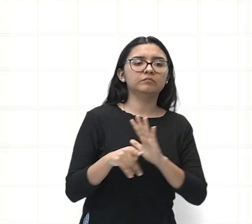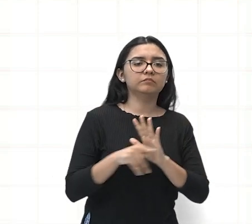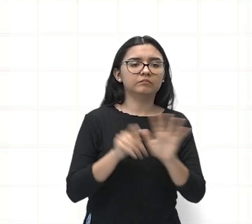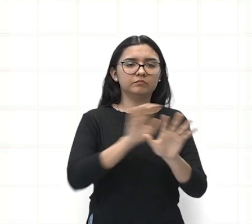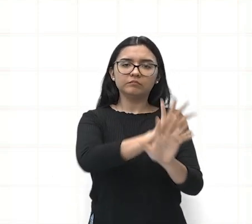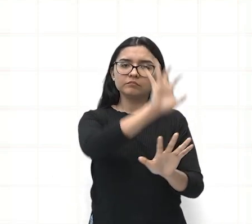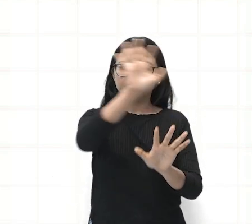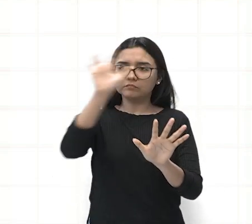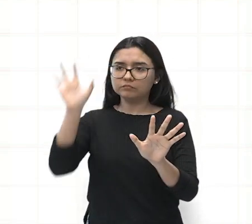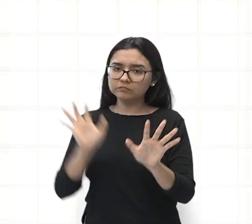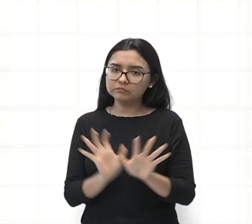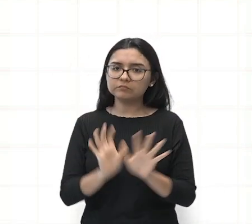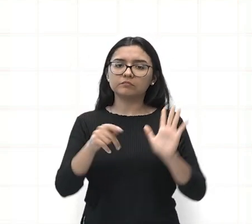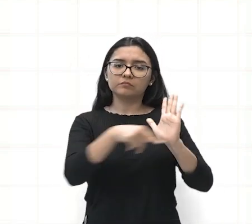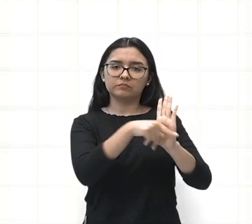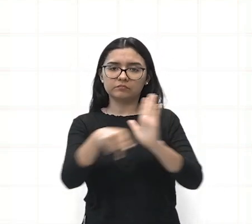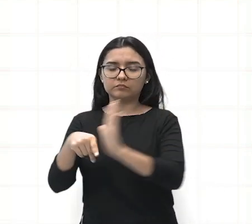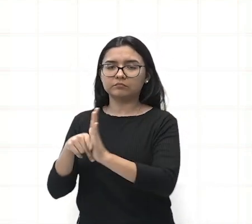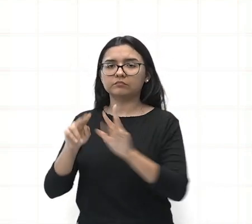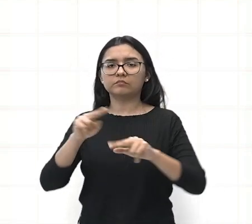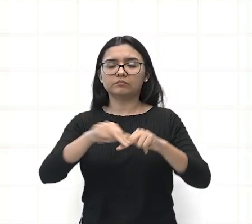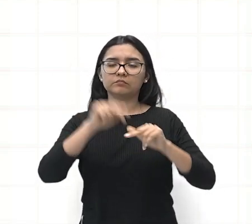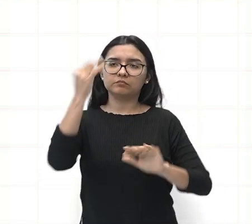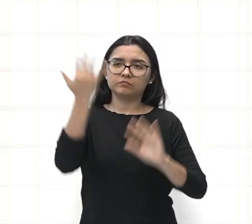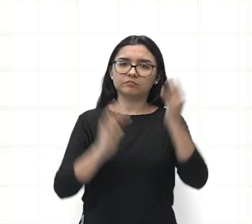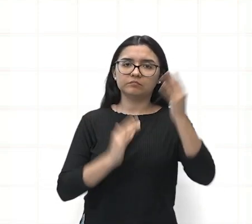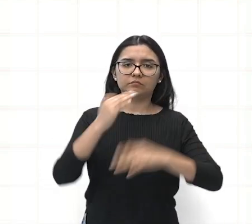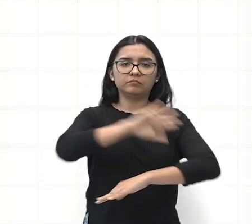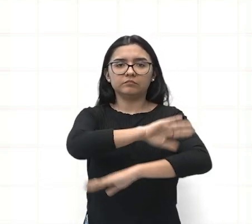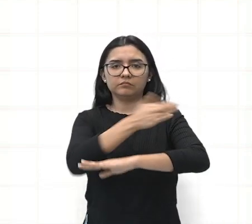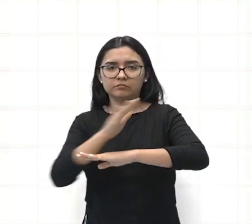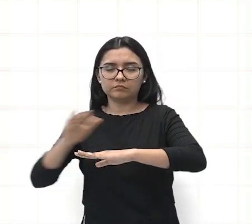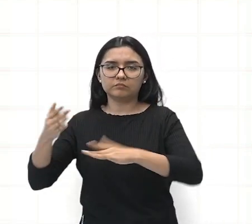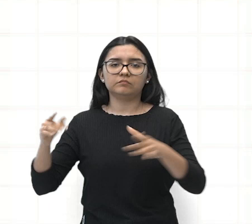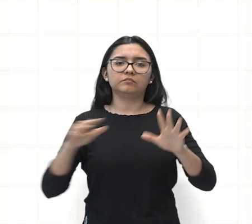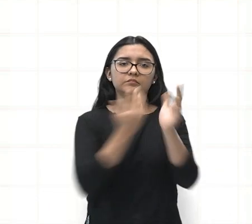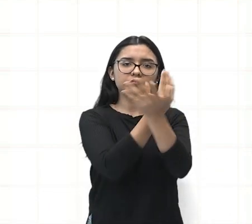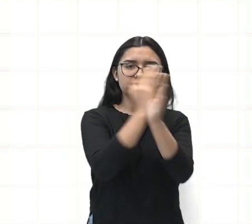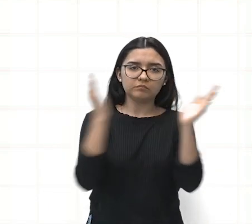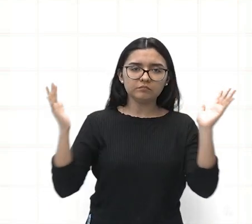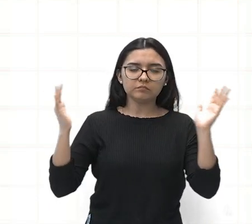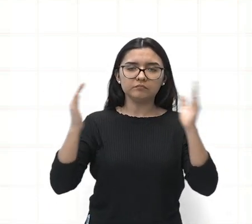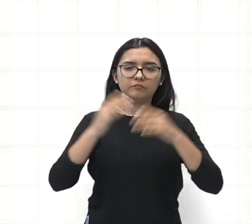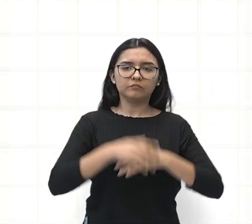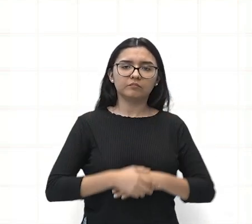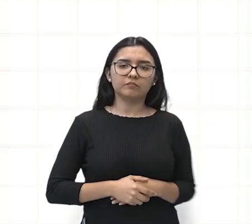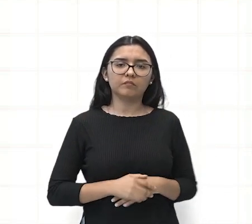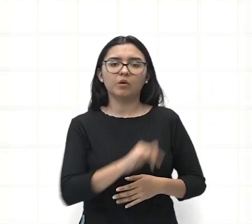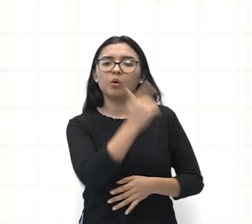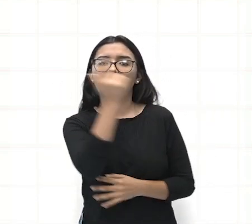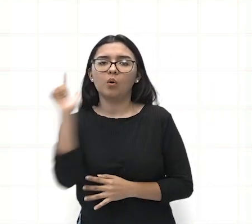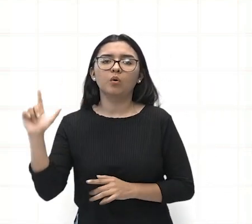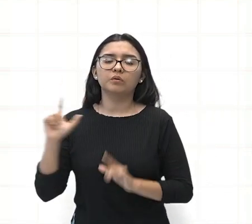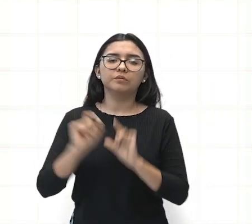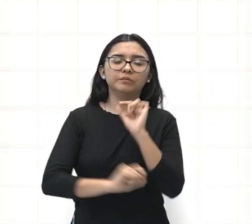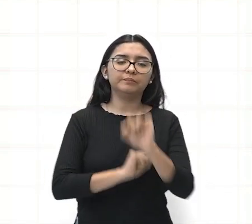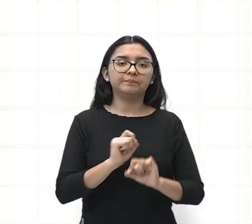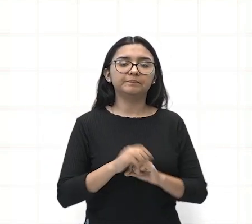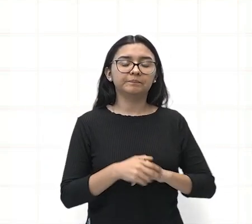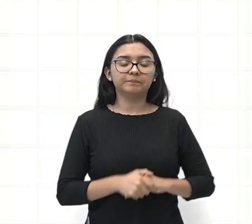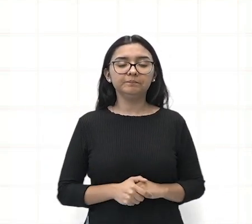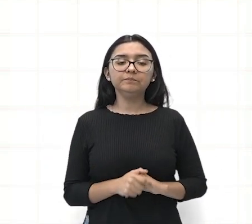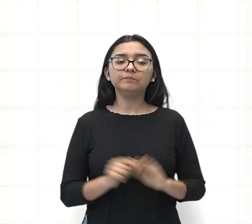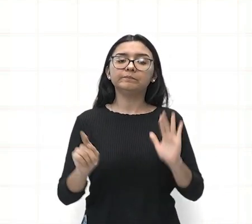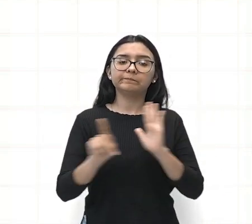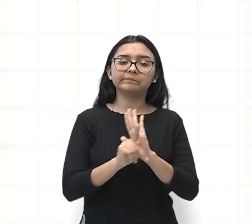determinadas áreas, né, por causa do clima, por causa do relevo, por causa da vegetação, e outras, né, elas vão